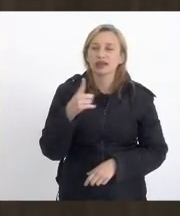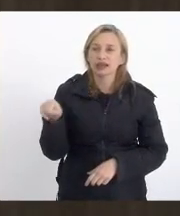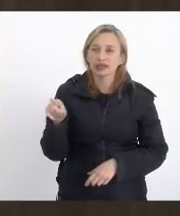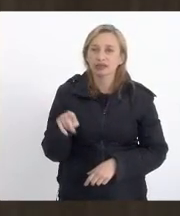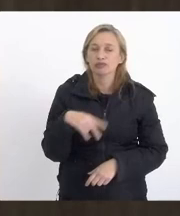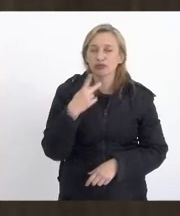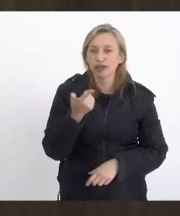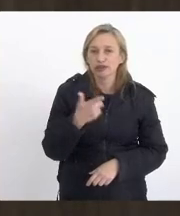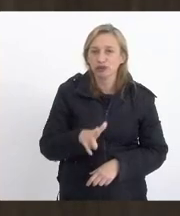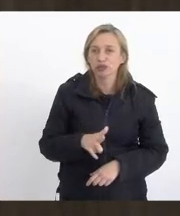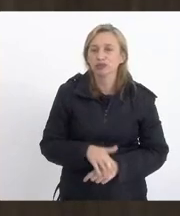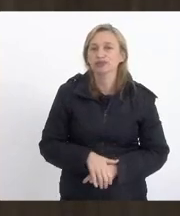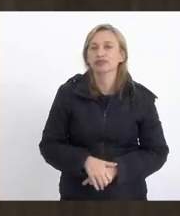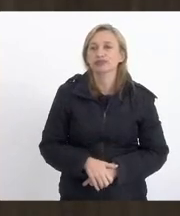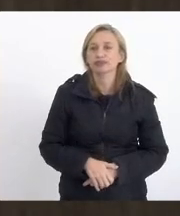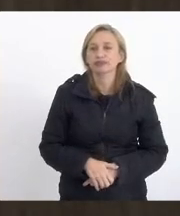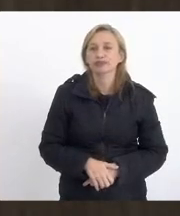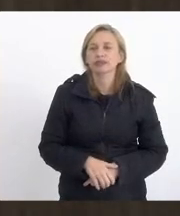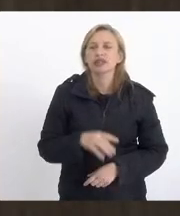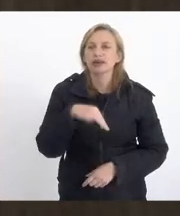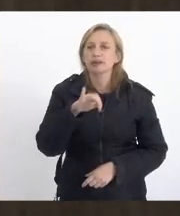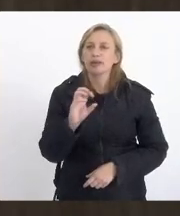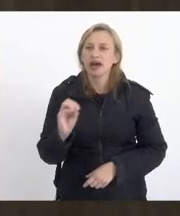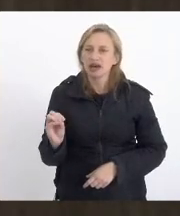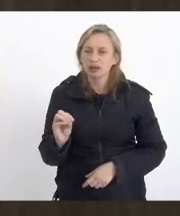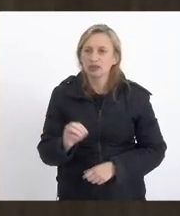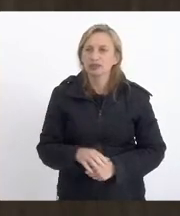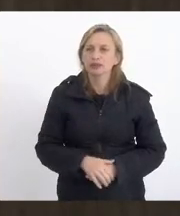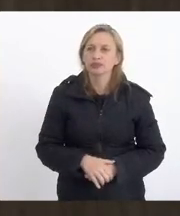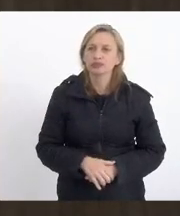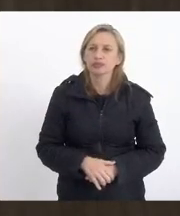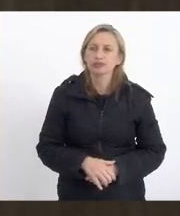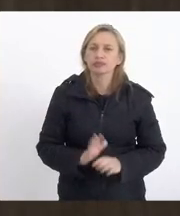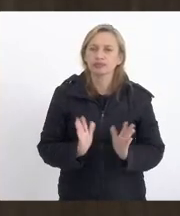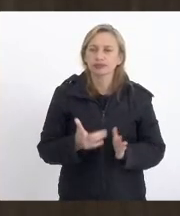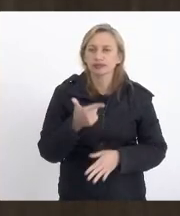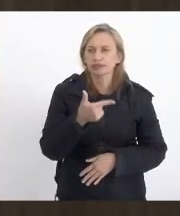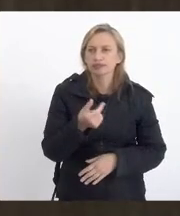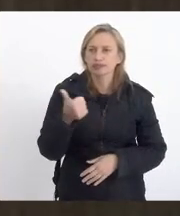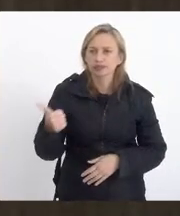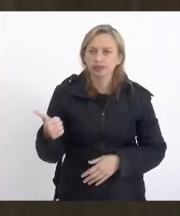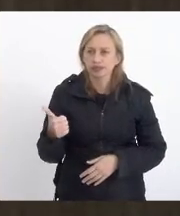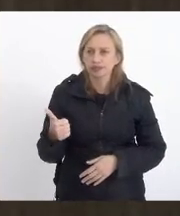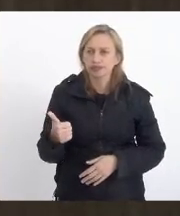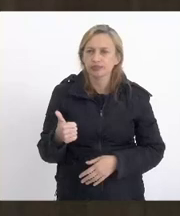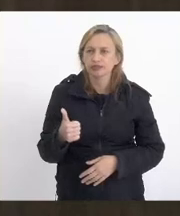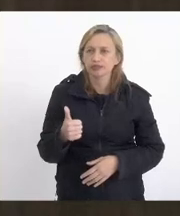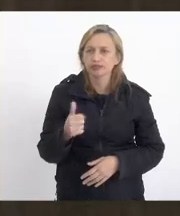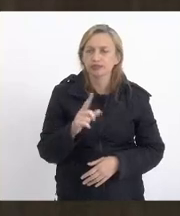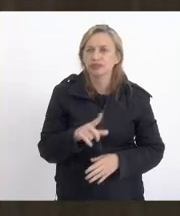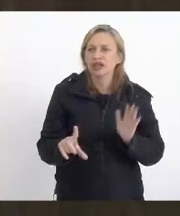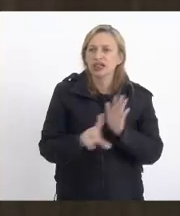nessa tecla, em maio, né, agora de 2021, foi sancionada a